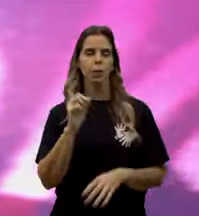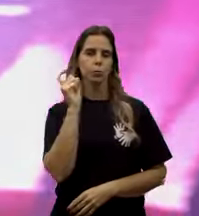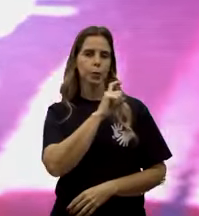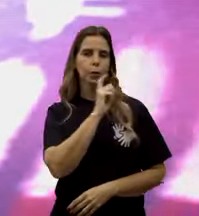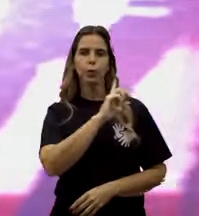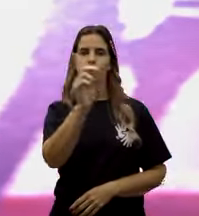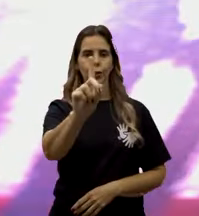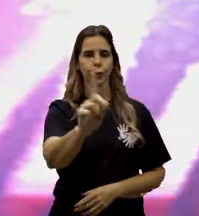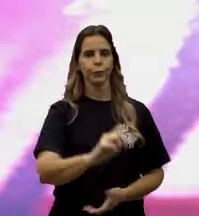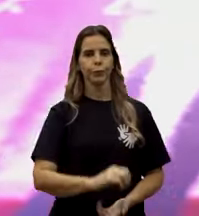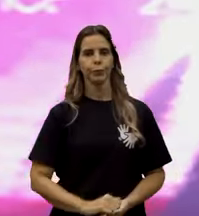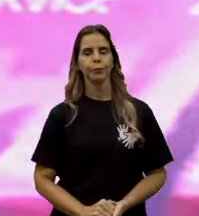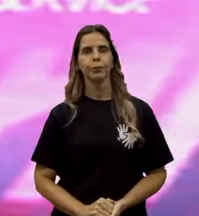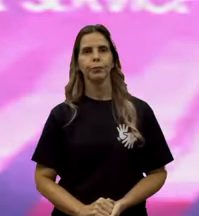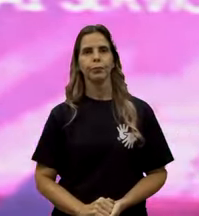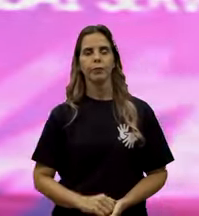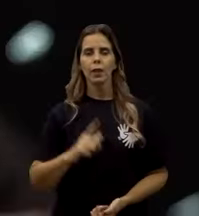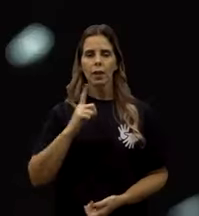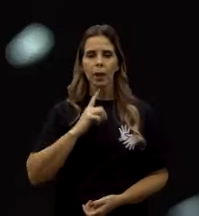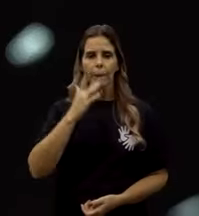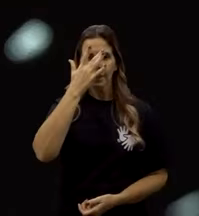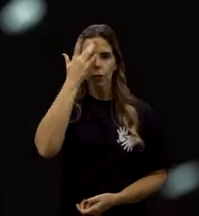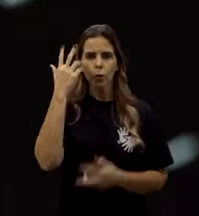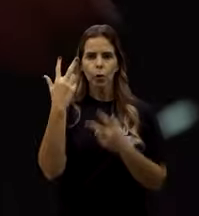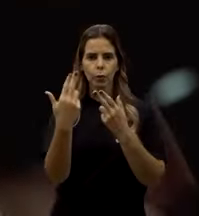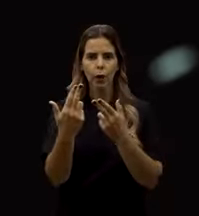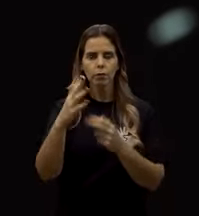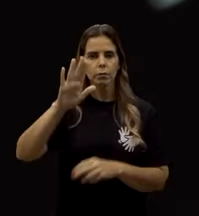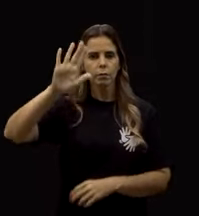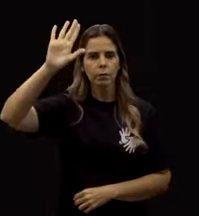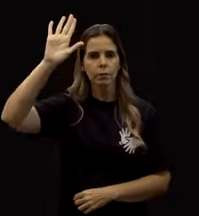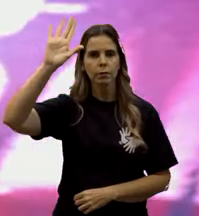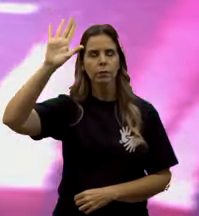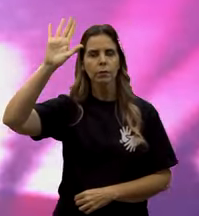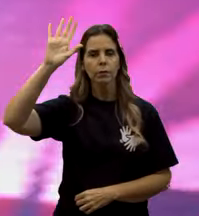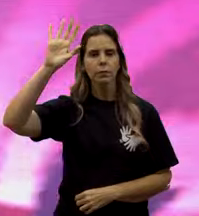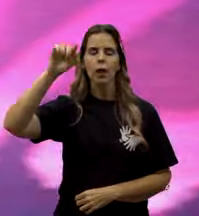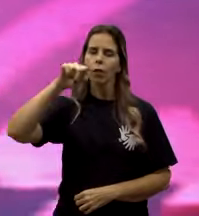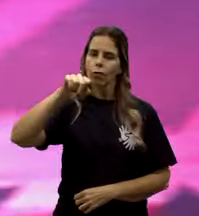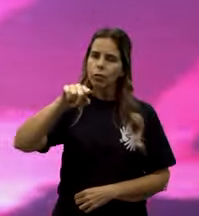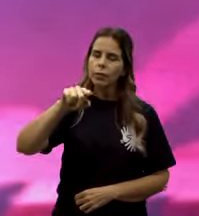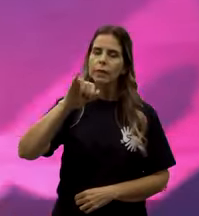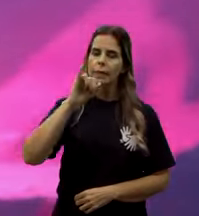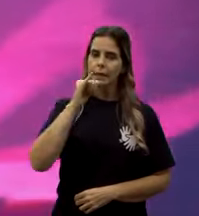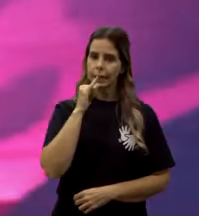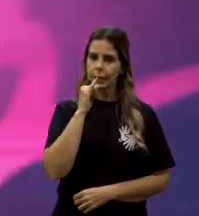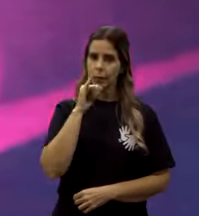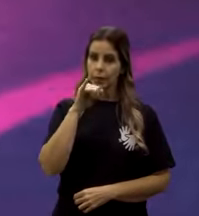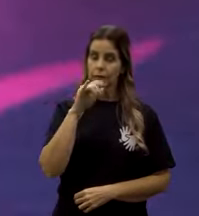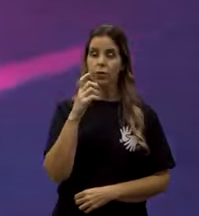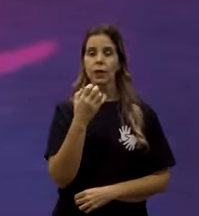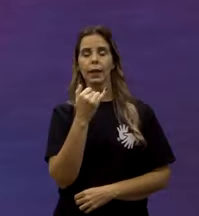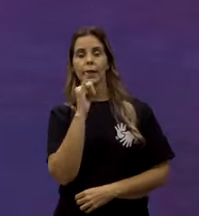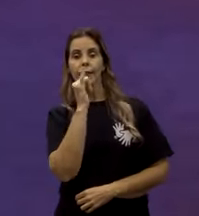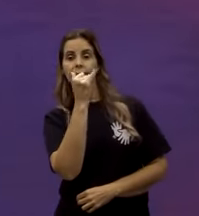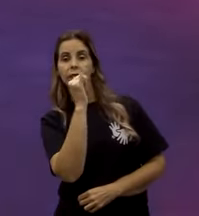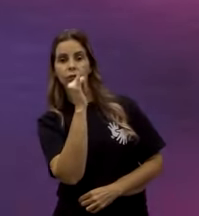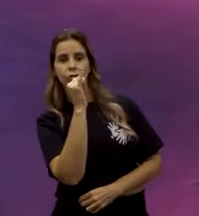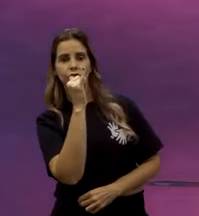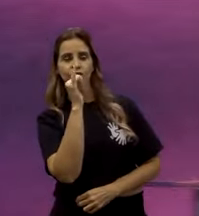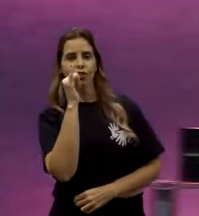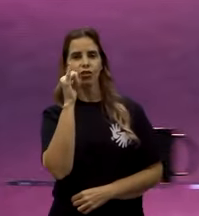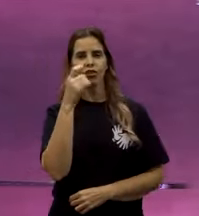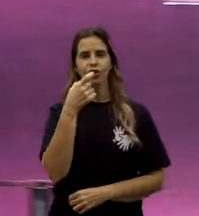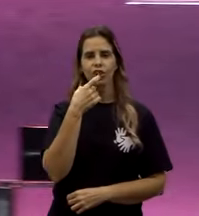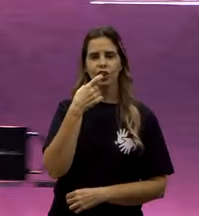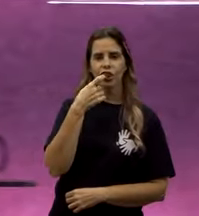Alguém tem alguém então exerce o teu papel você é uma dentista Deus te chamou para ser dentista Qual o teu tua teu